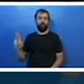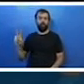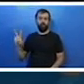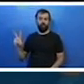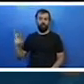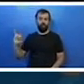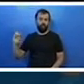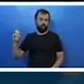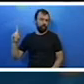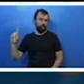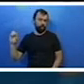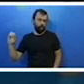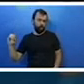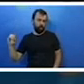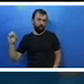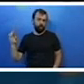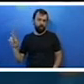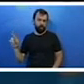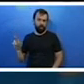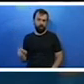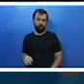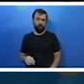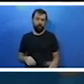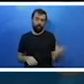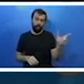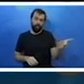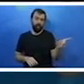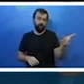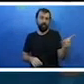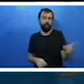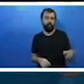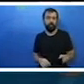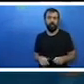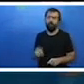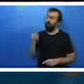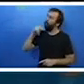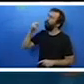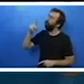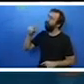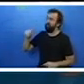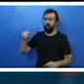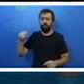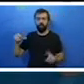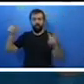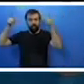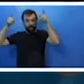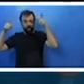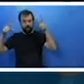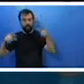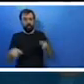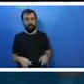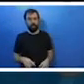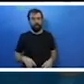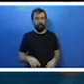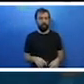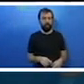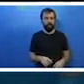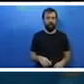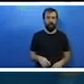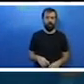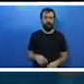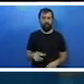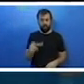lá, ó. Esse aqui, ó, será que ele contou para o rei das reuniões? Será que o minerador estava escondendo ouro em pó?